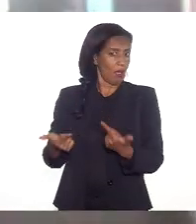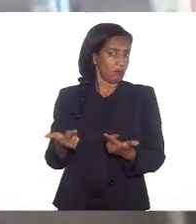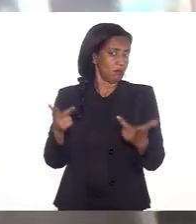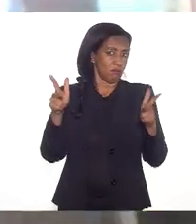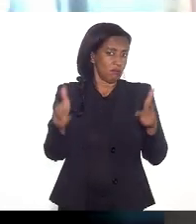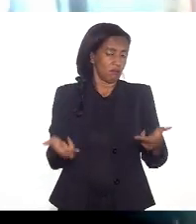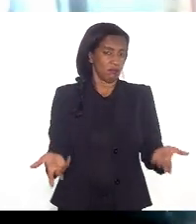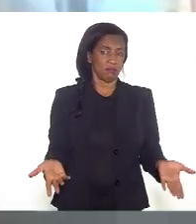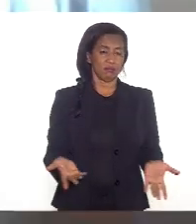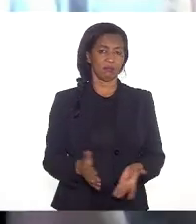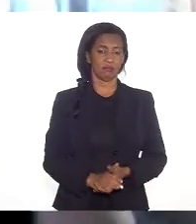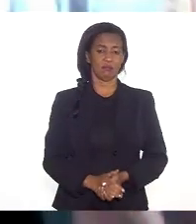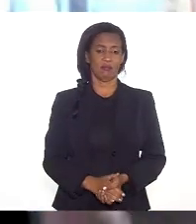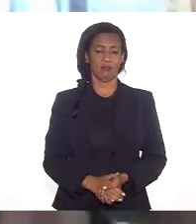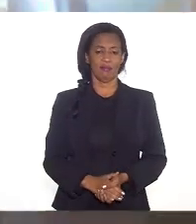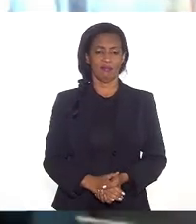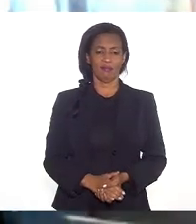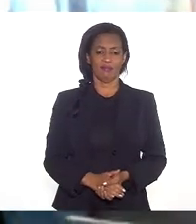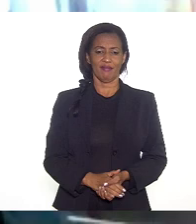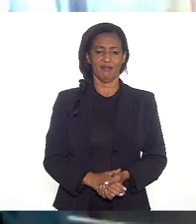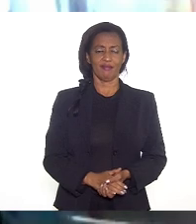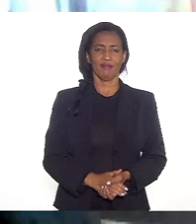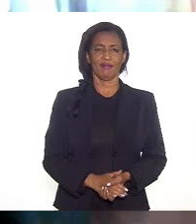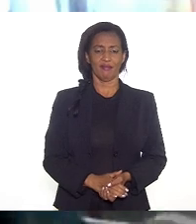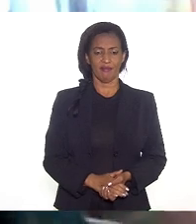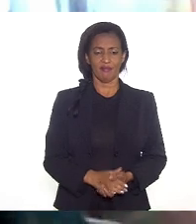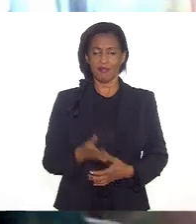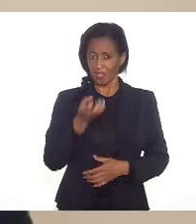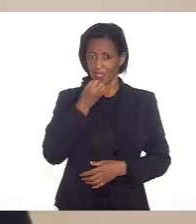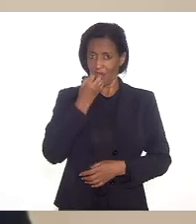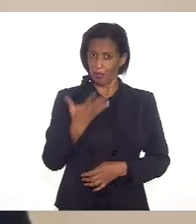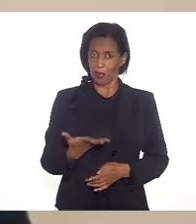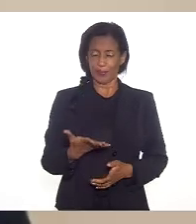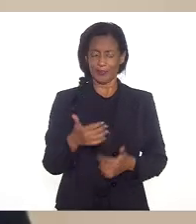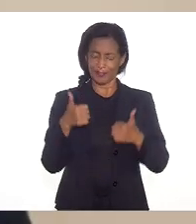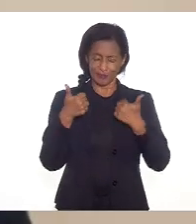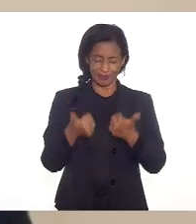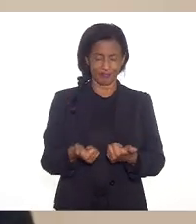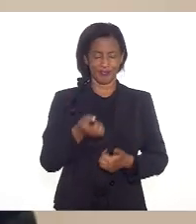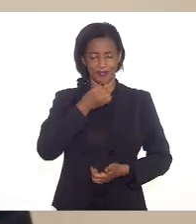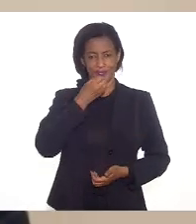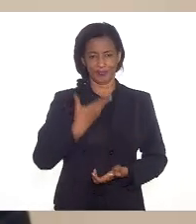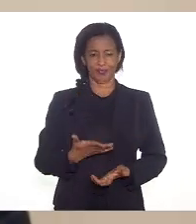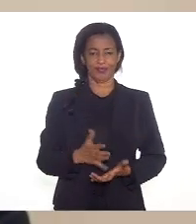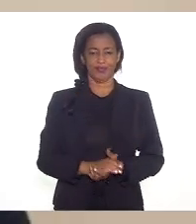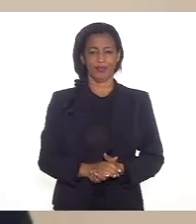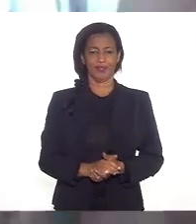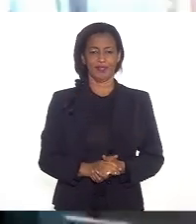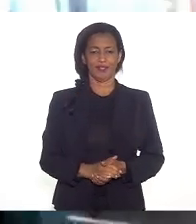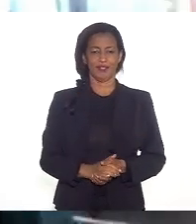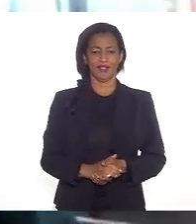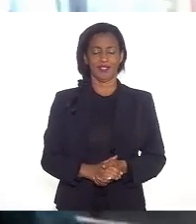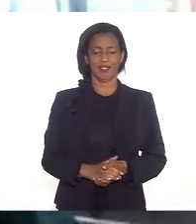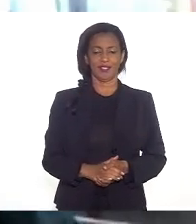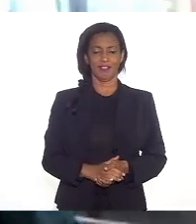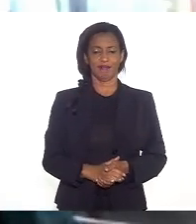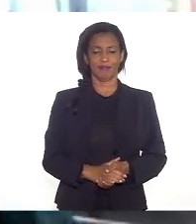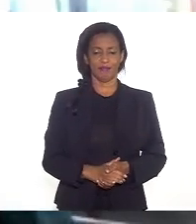bem. Com um estímulo genérico. Tá bom. É. Tudo bem, tá bom. Viva a bicicleta. Olha